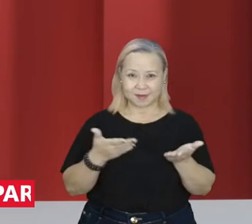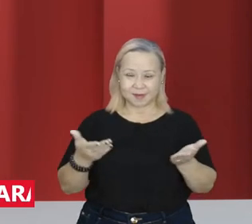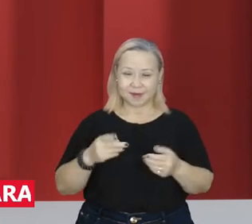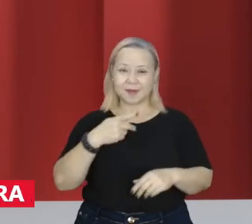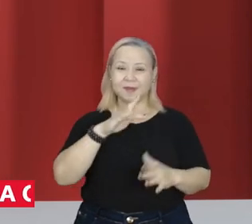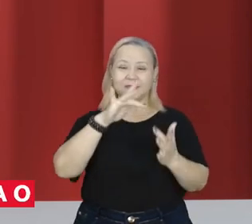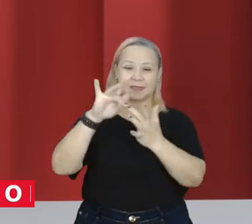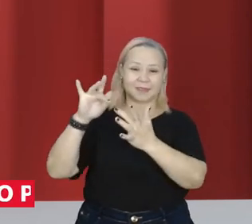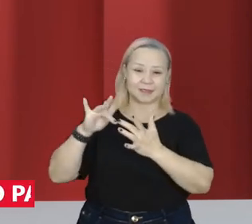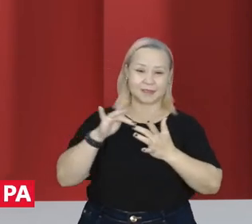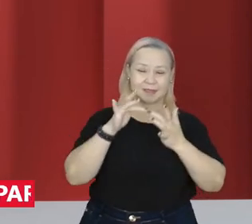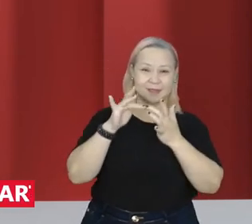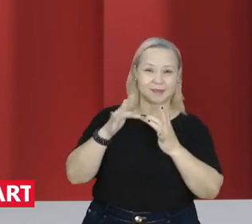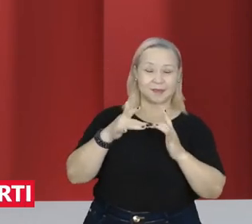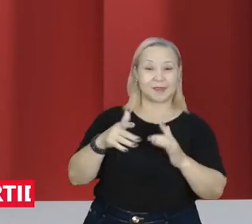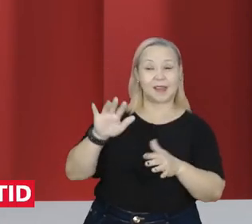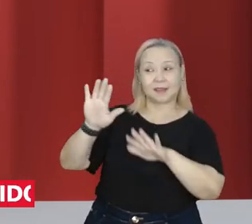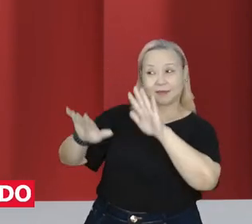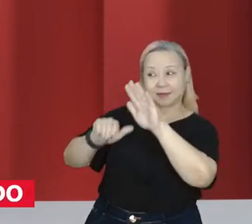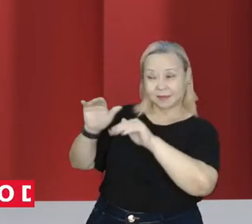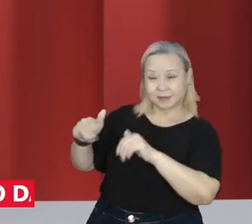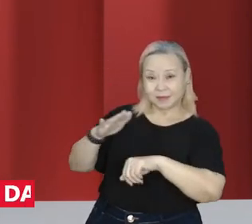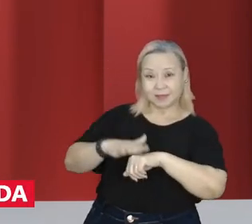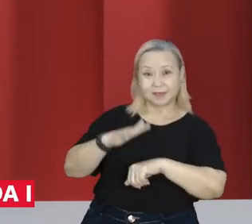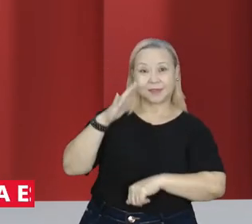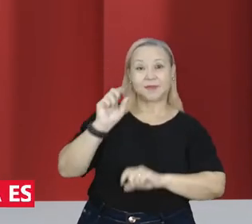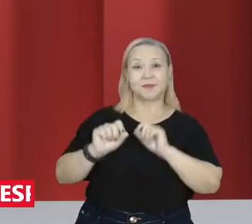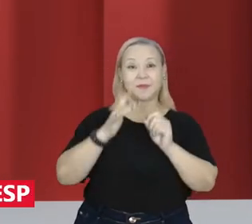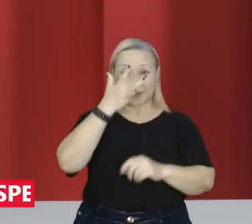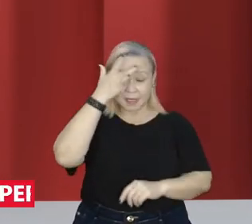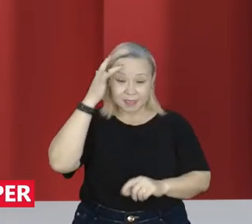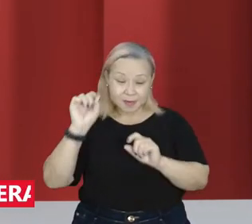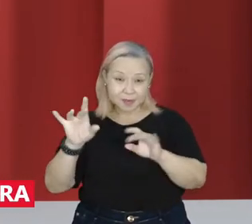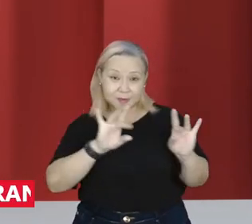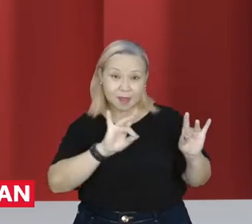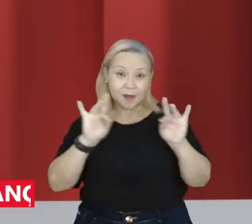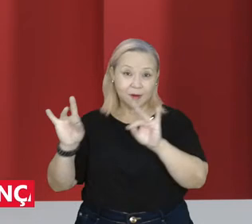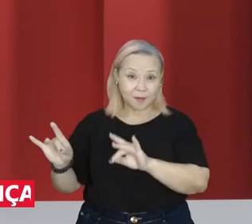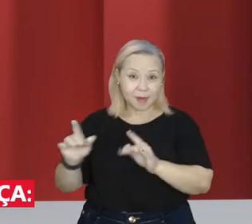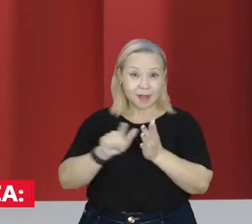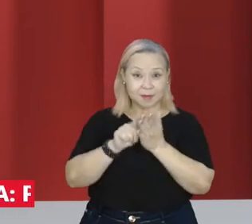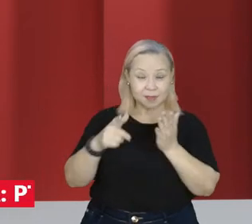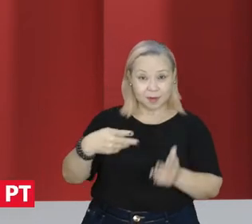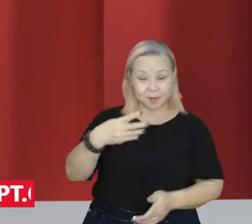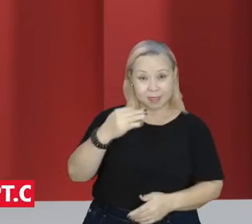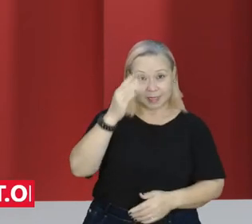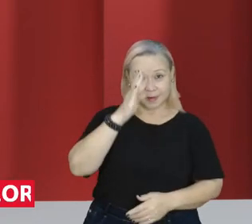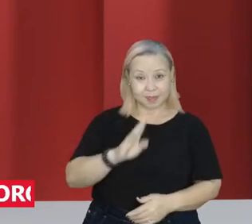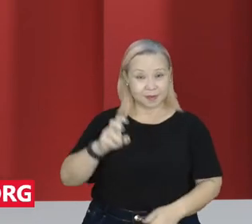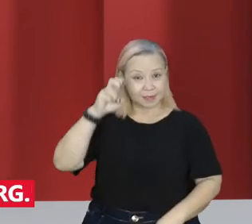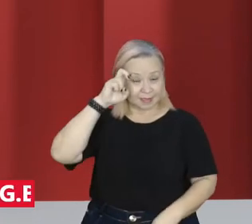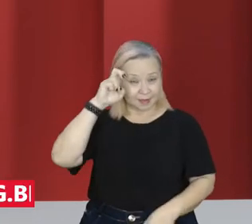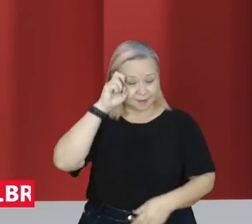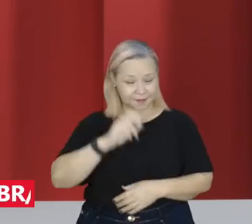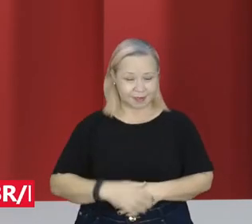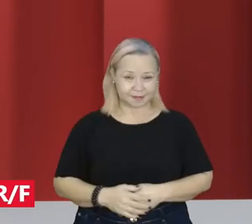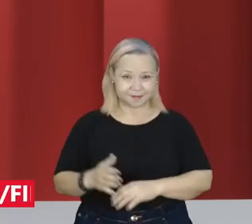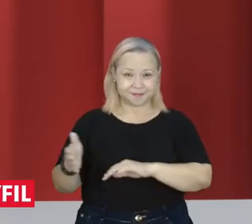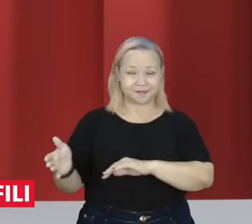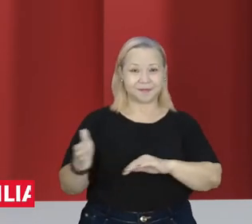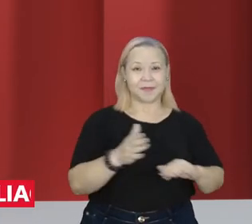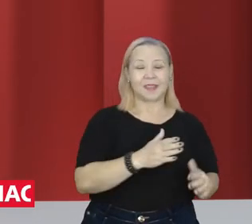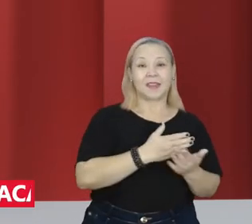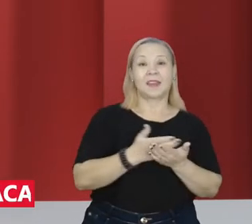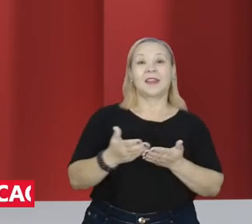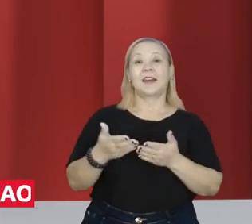seus contatos. Convide mais pessoas para acompanhar o Jornal PT Brasil desta quinta-feira com a gente. A gente já começa falando com o editor do